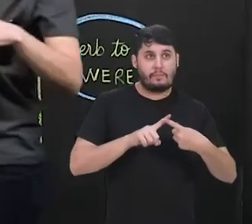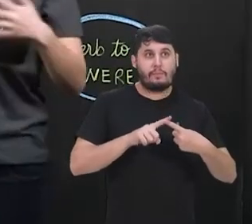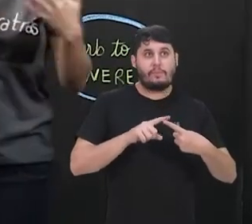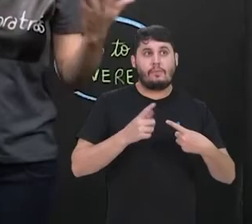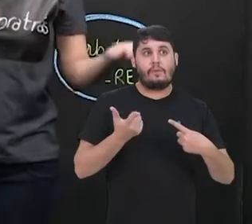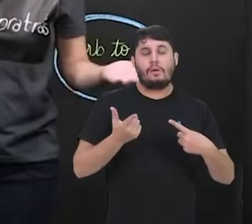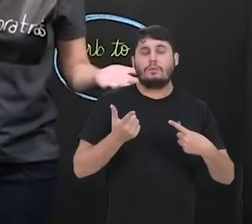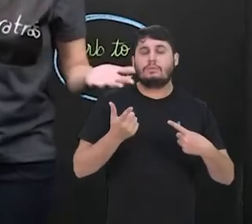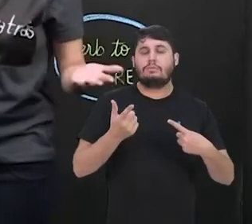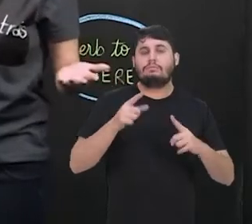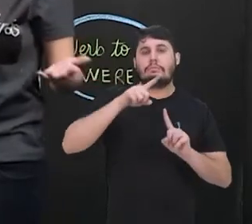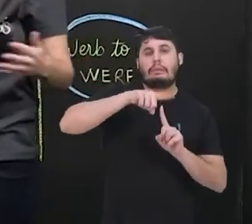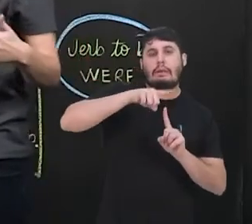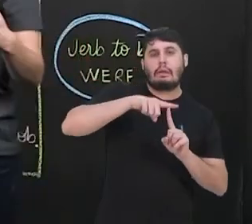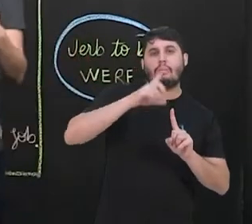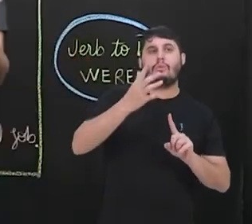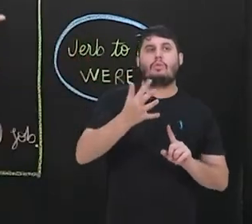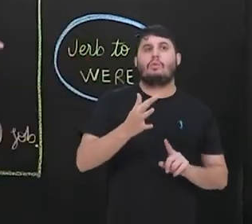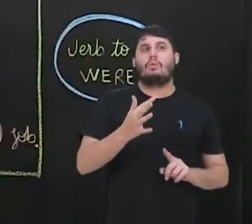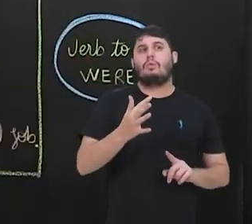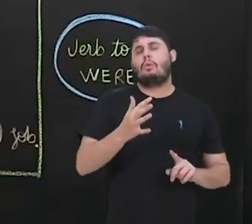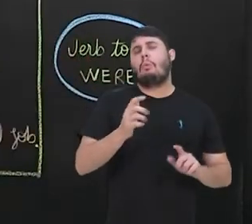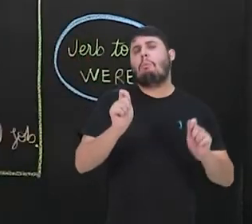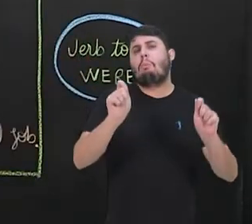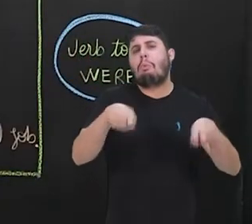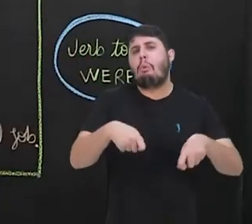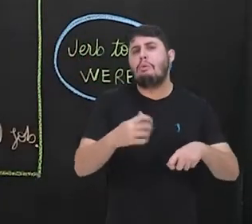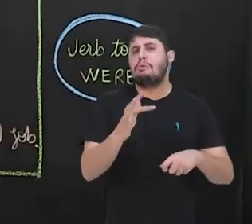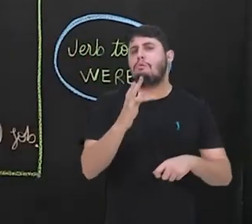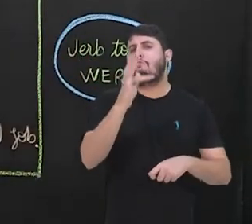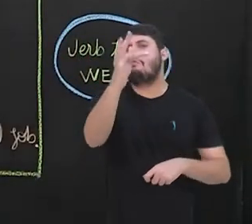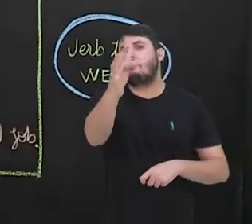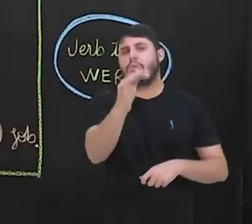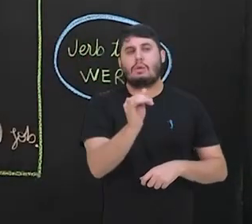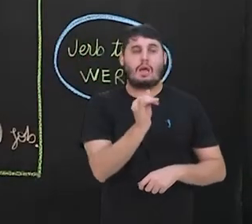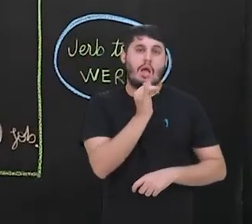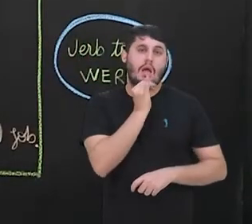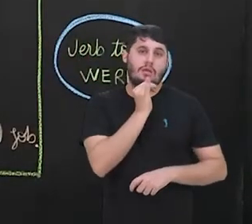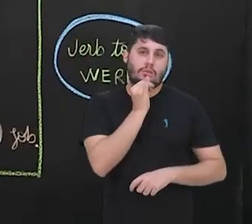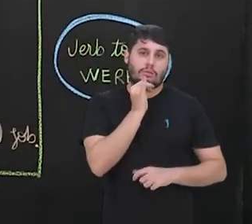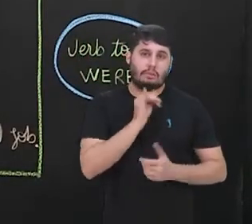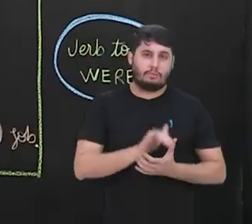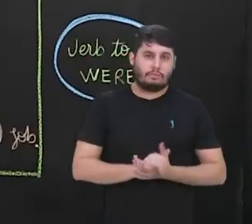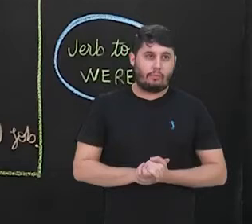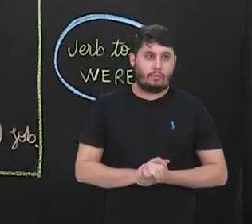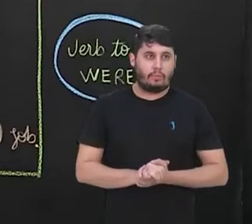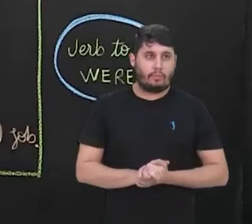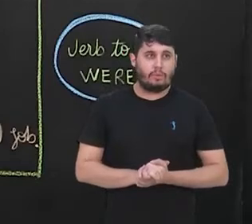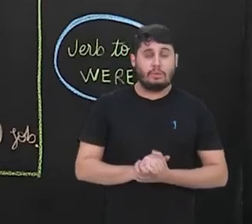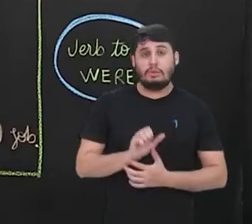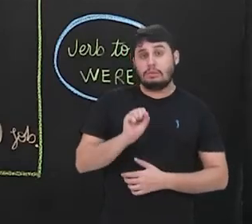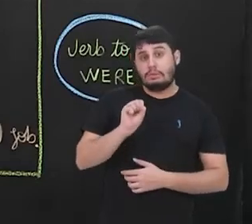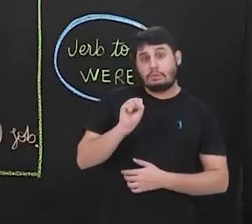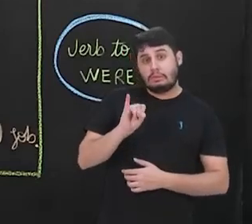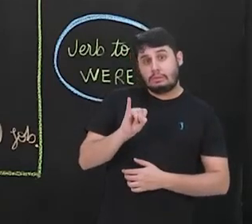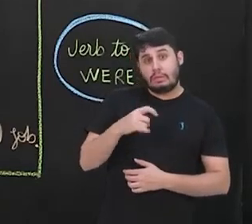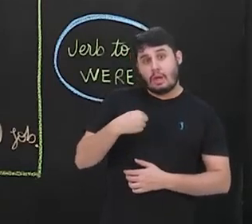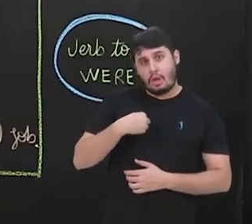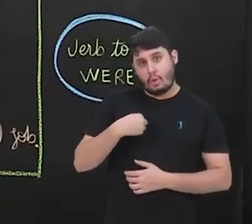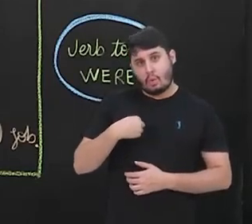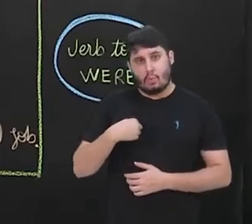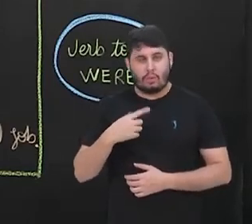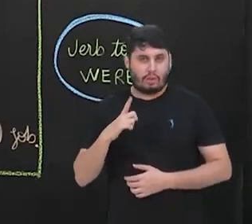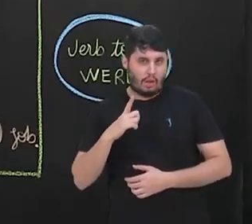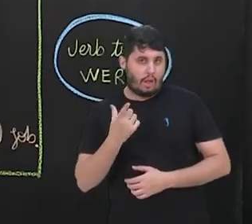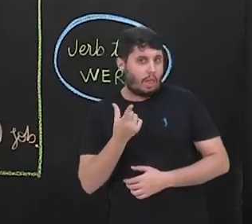sobre possibilidades, uma possibilidade futura. Por exemplo, se eu tiver